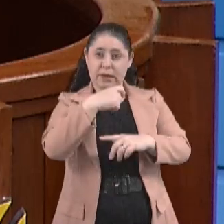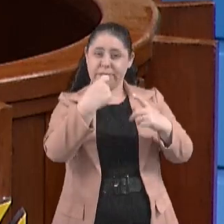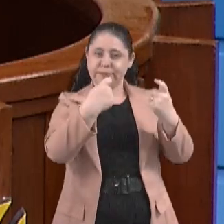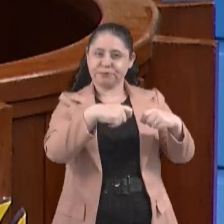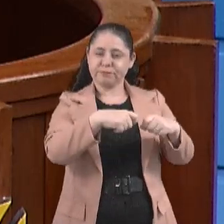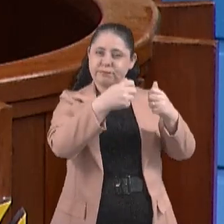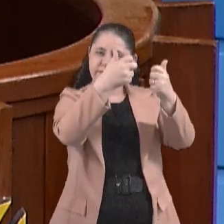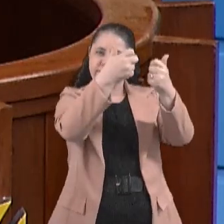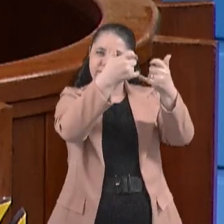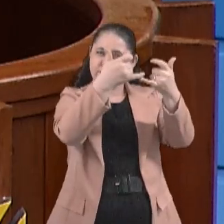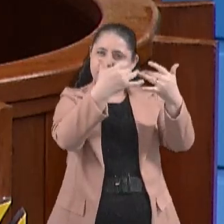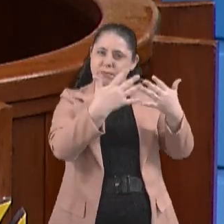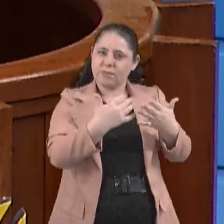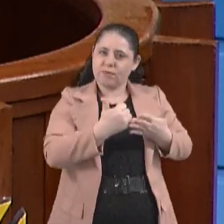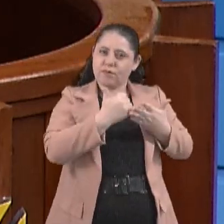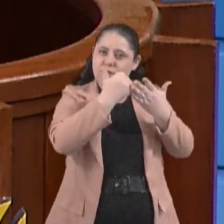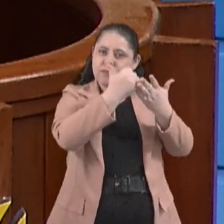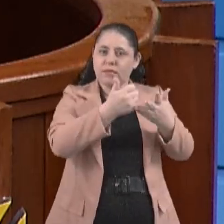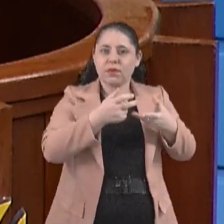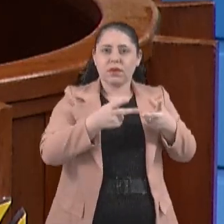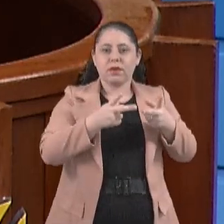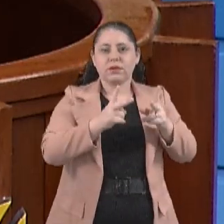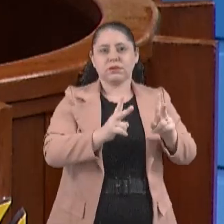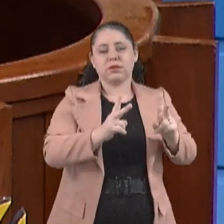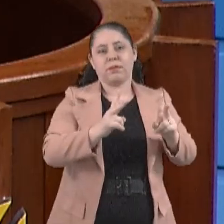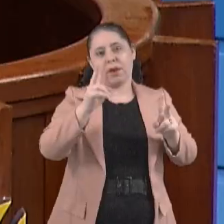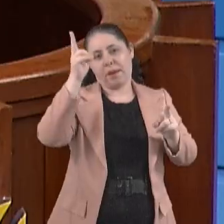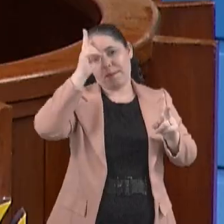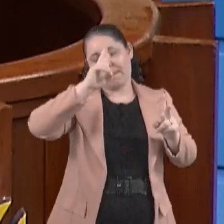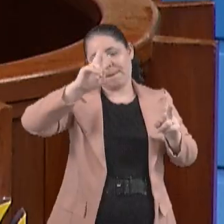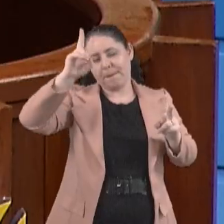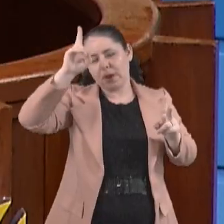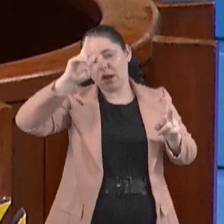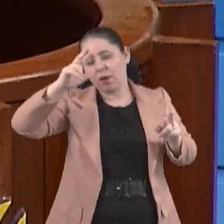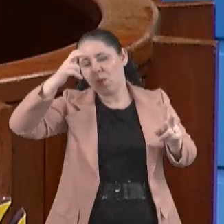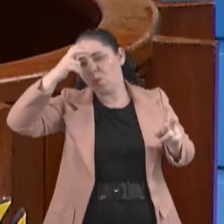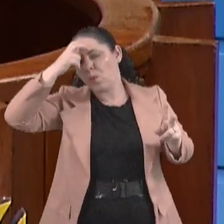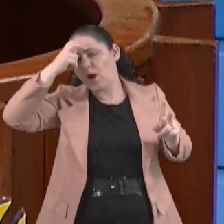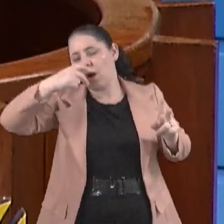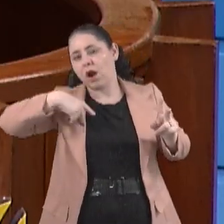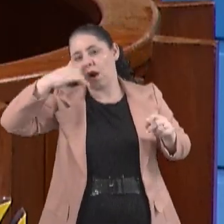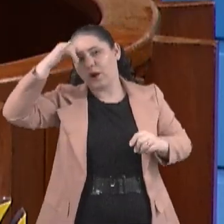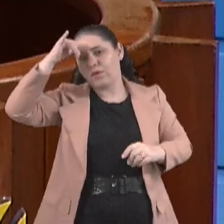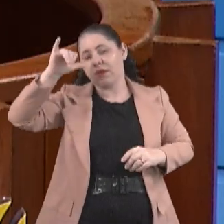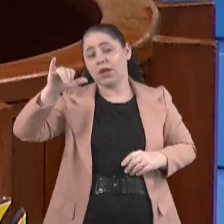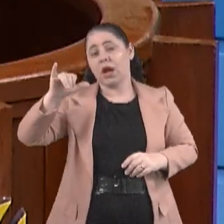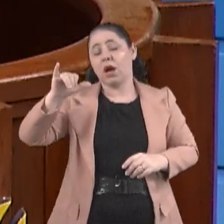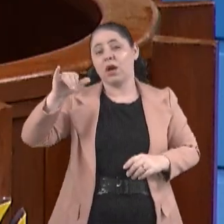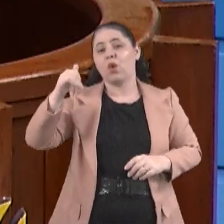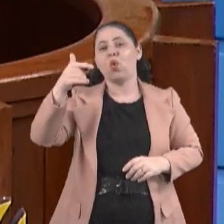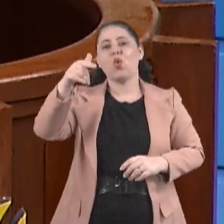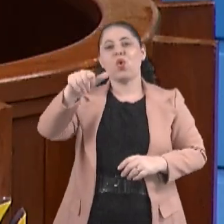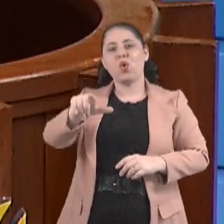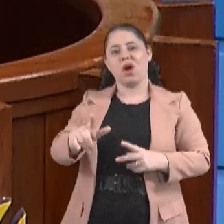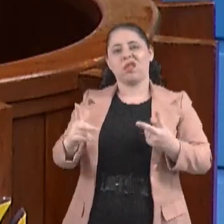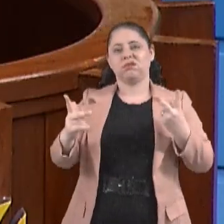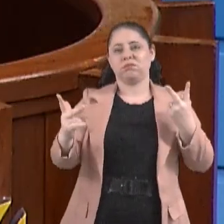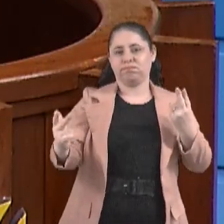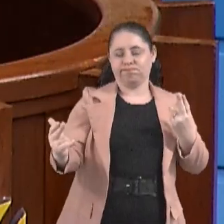precisa contar, precisa trazer sempre na nossa memória, para a gente evitar que a história se